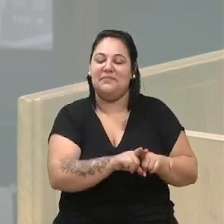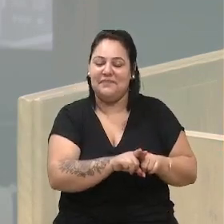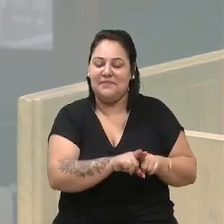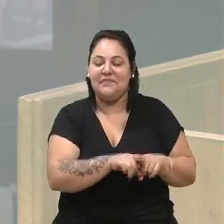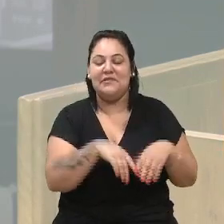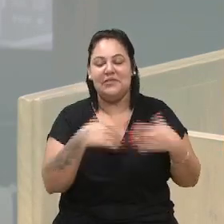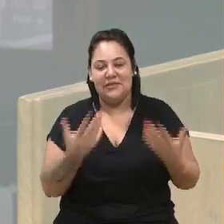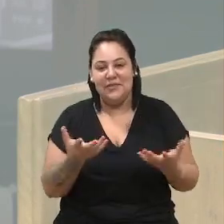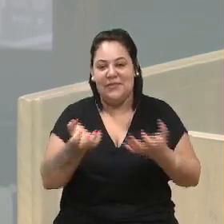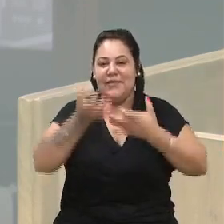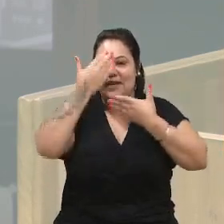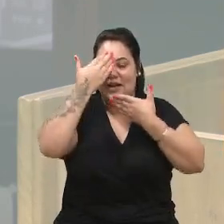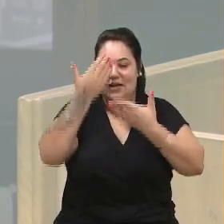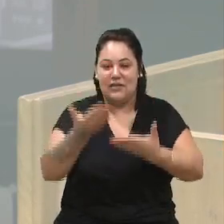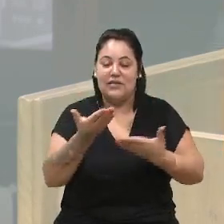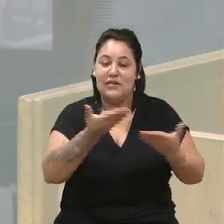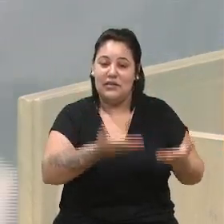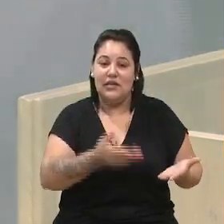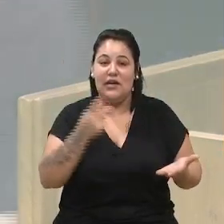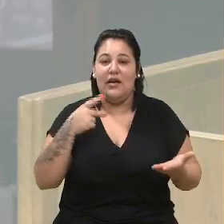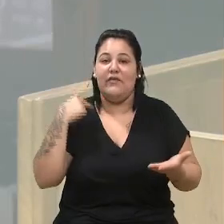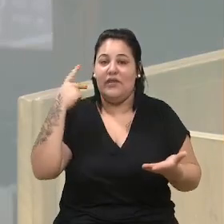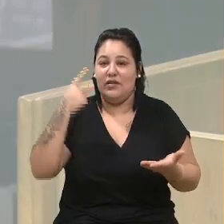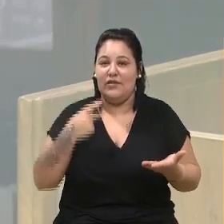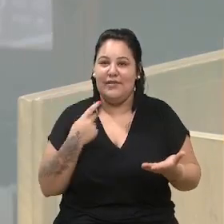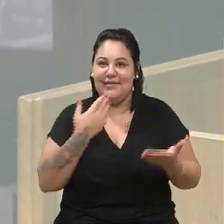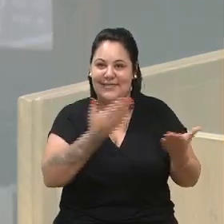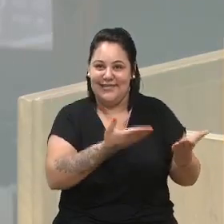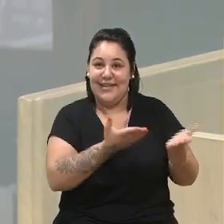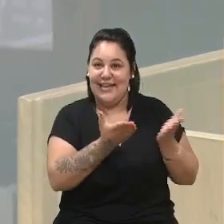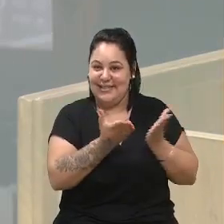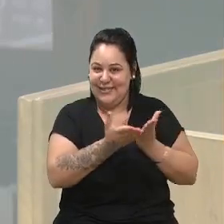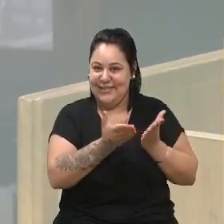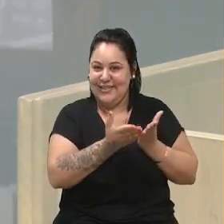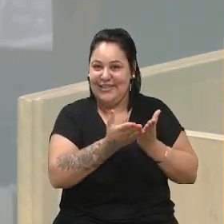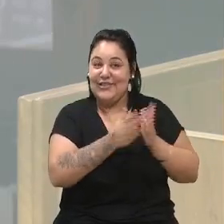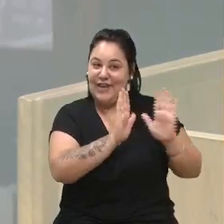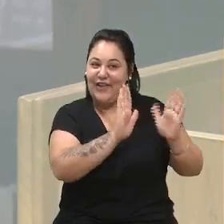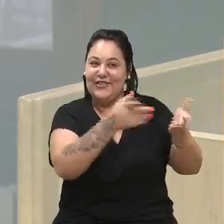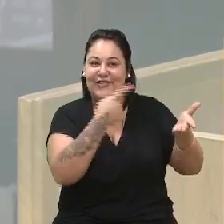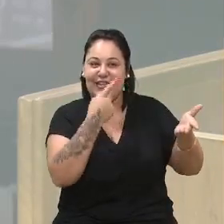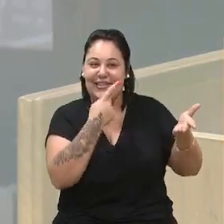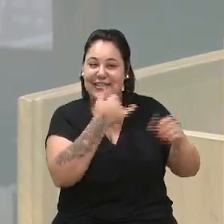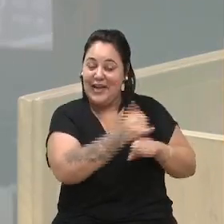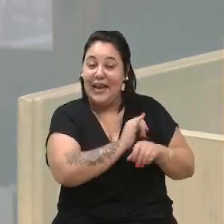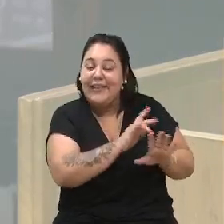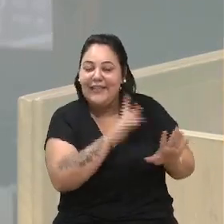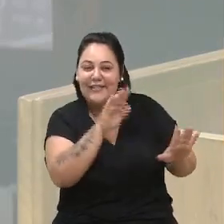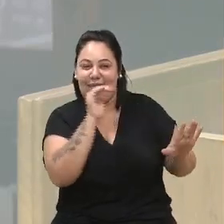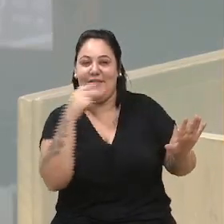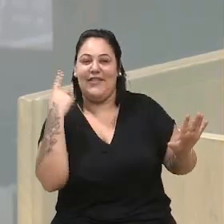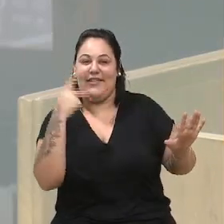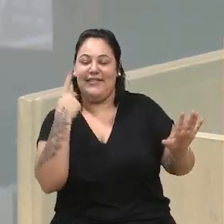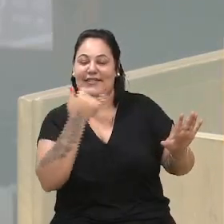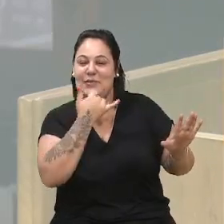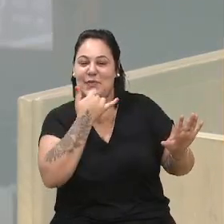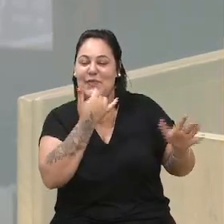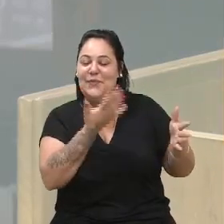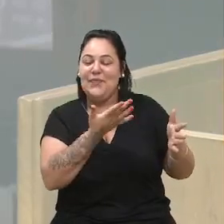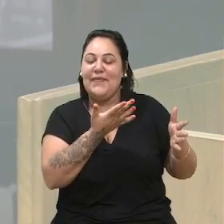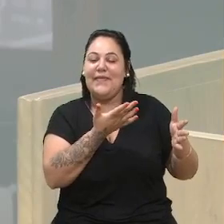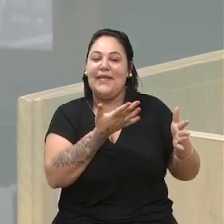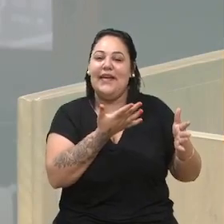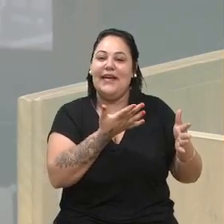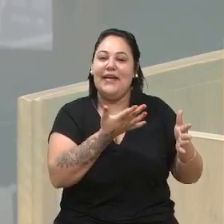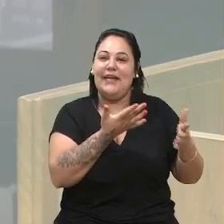quero agradecer aqui a estudante, já estou te promovendo, quem sabe, né? A